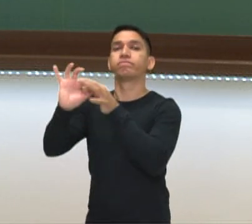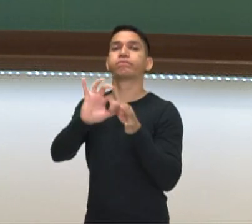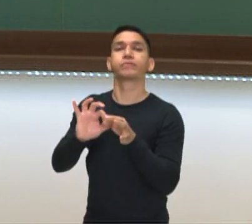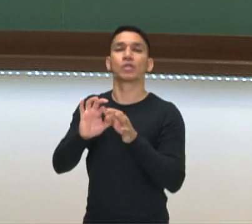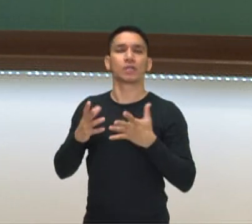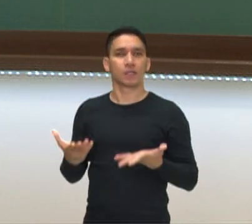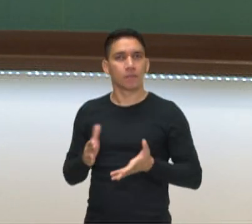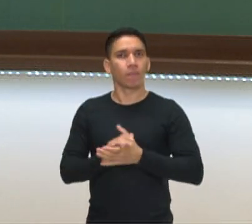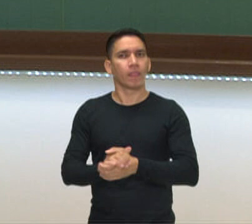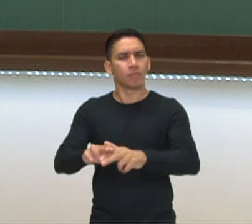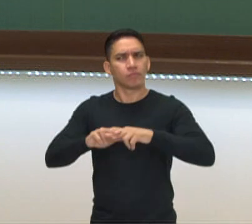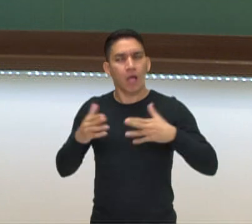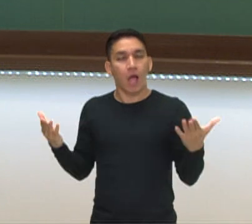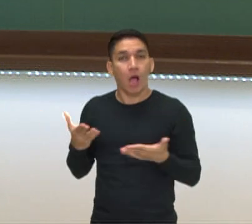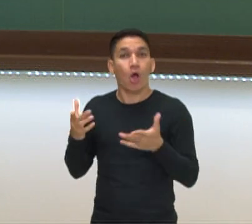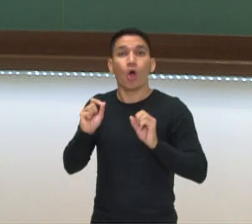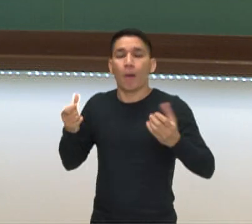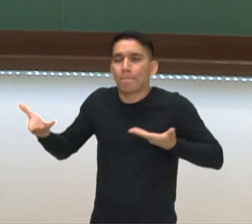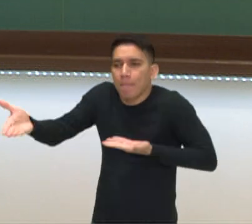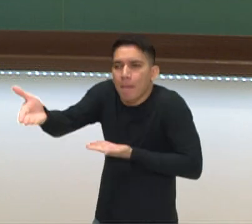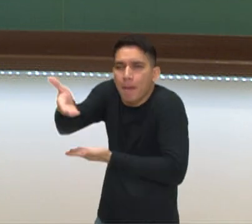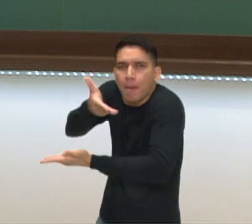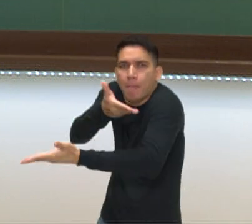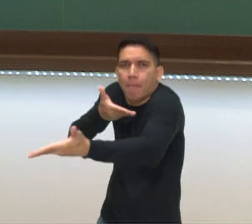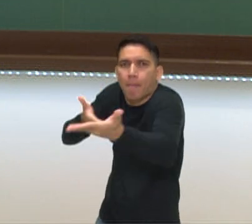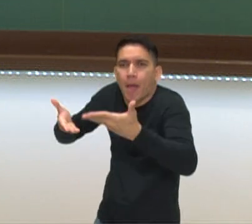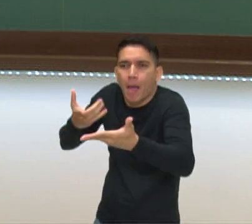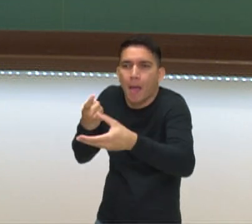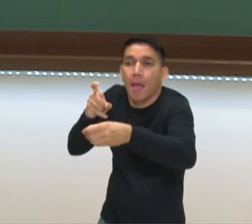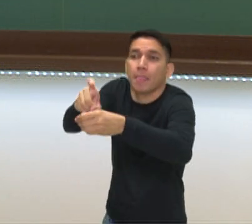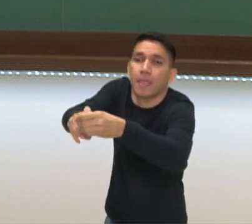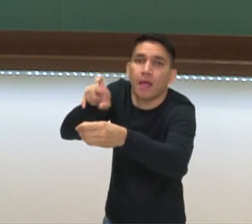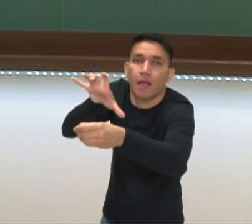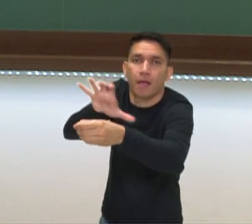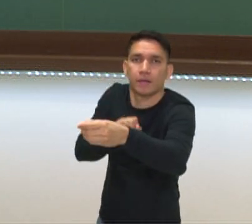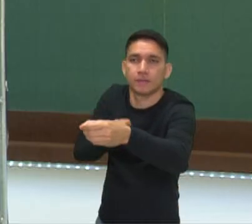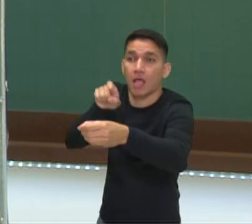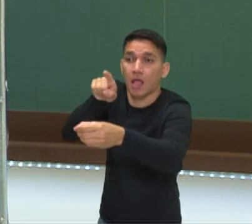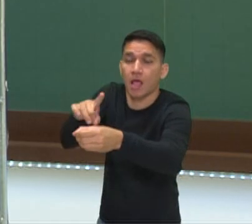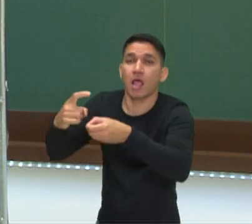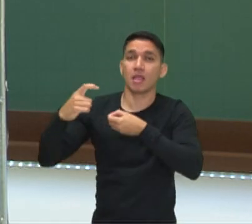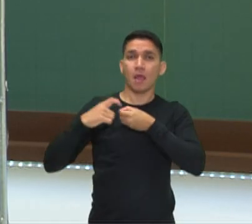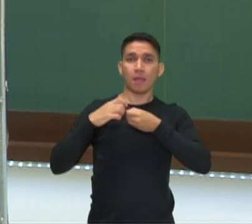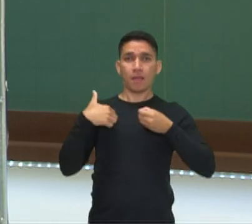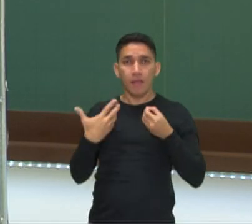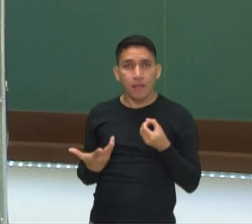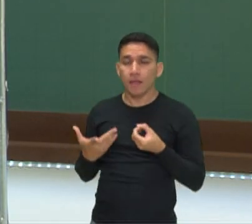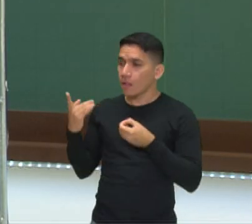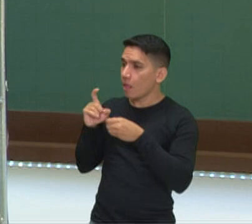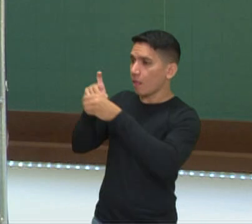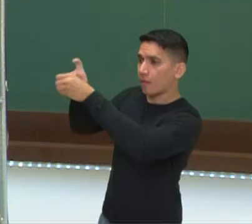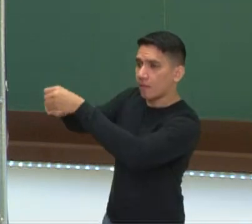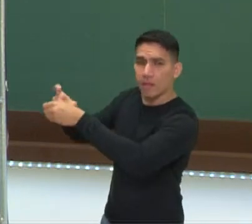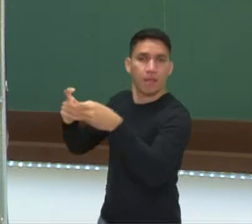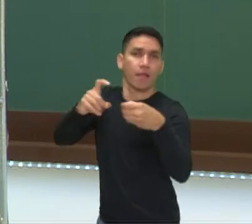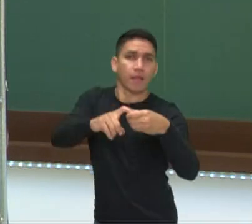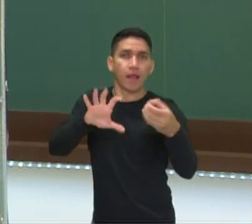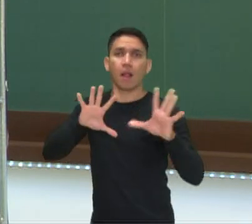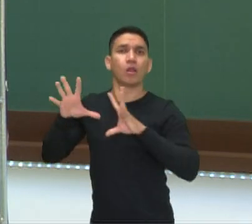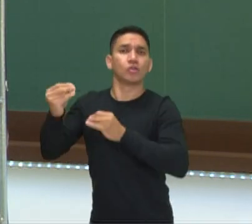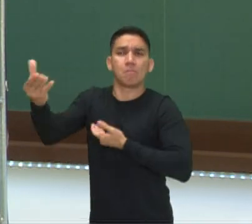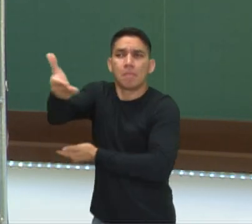Agora, a gente vai interdepender um dos outros, né? Então, ele vai colocar aqui como esse